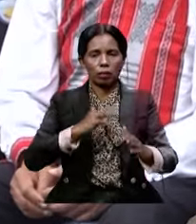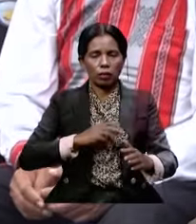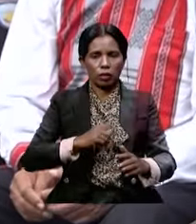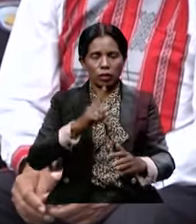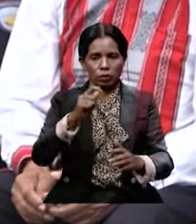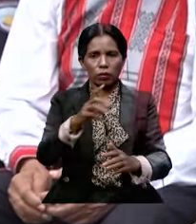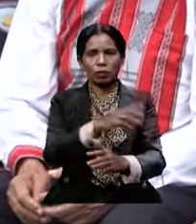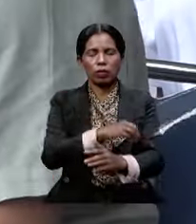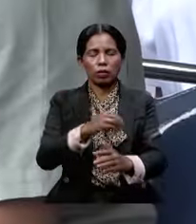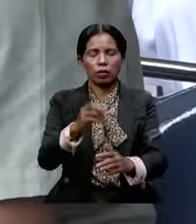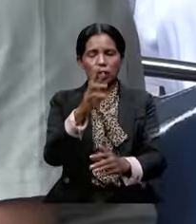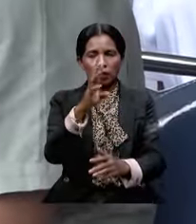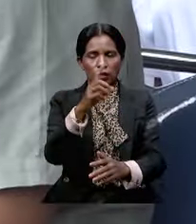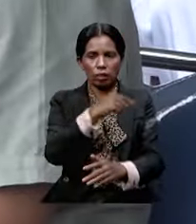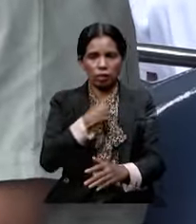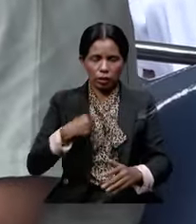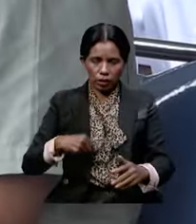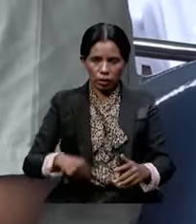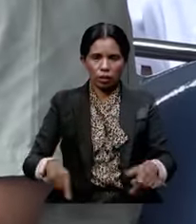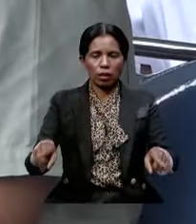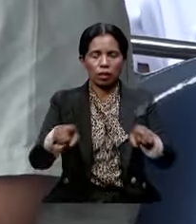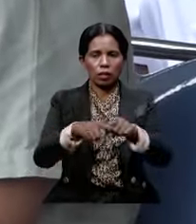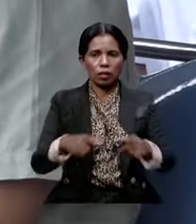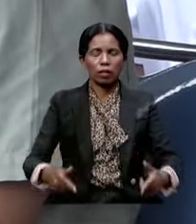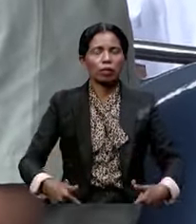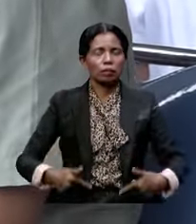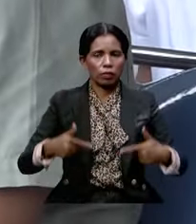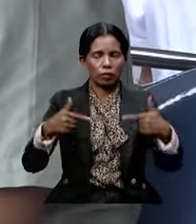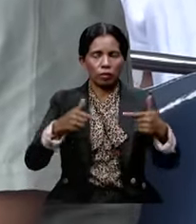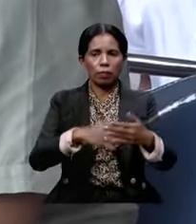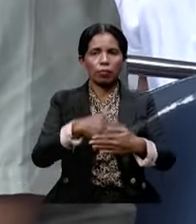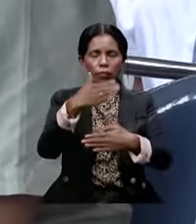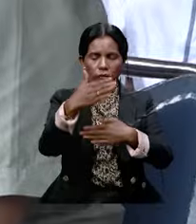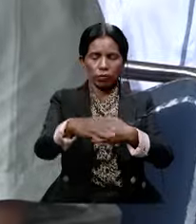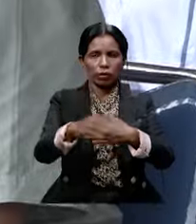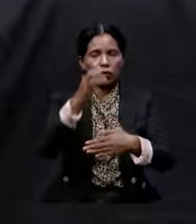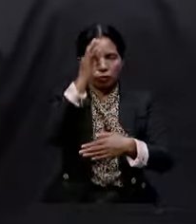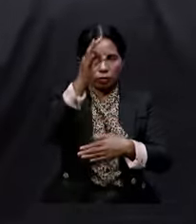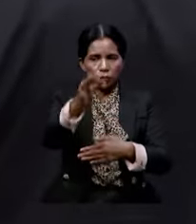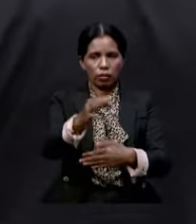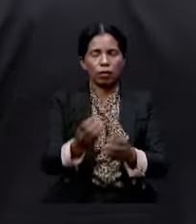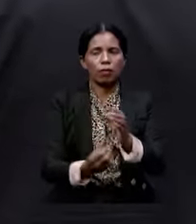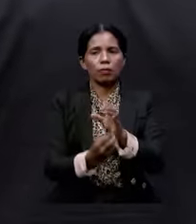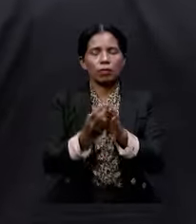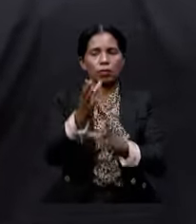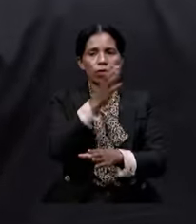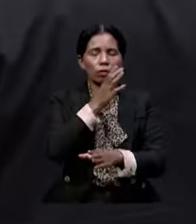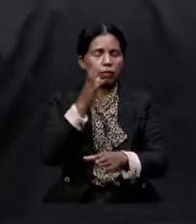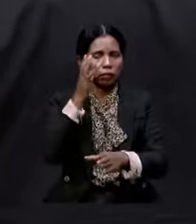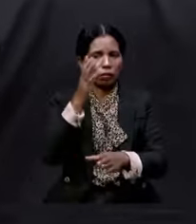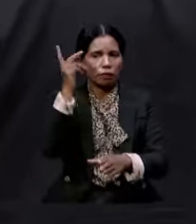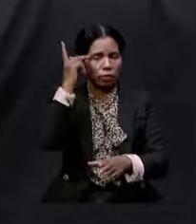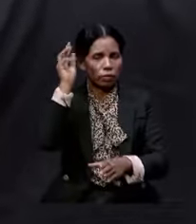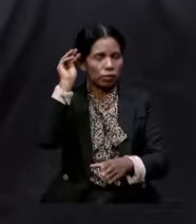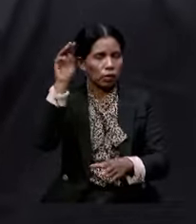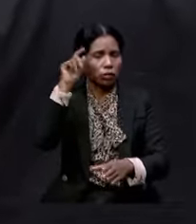Hunan, República China, nessa jornada ida para progresso no desenvolvimento futuro no Raburas Agricultura. Primeiro-ministro Kairala Sanana